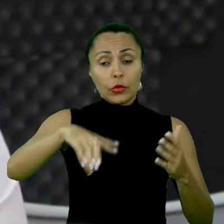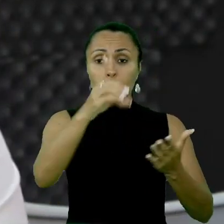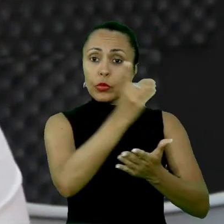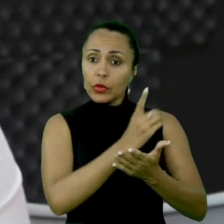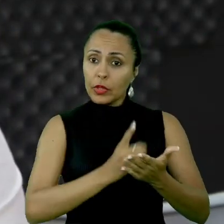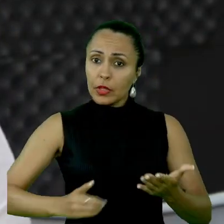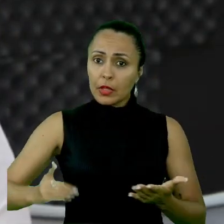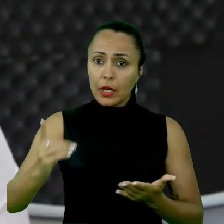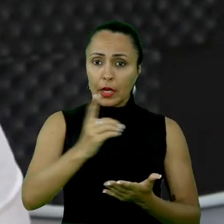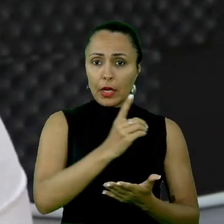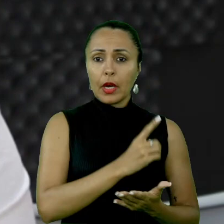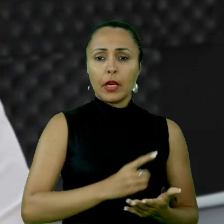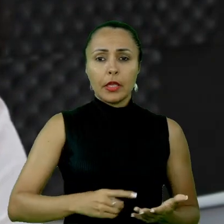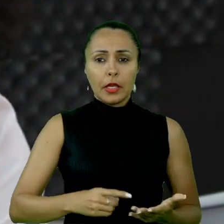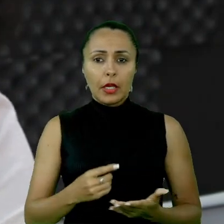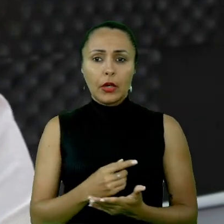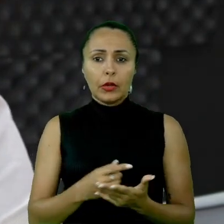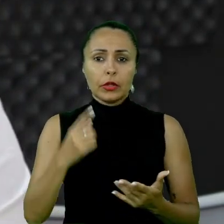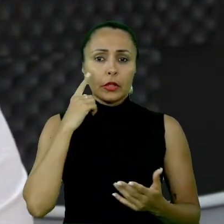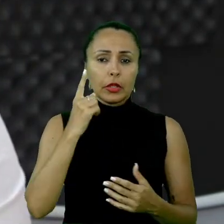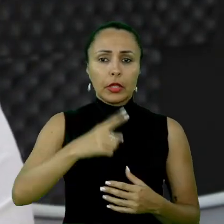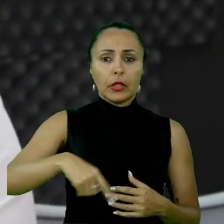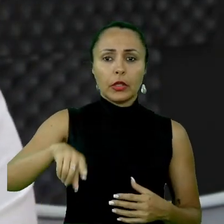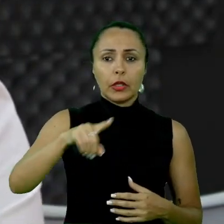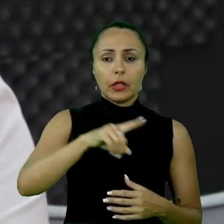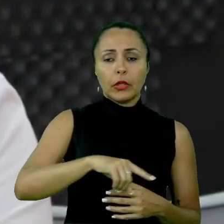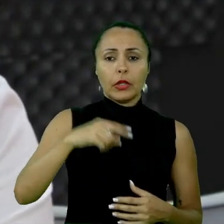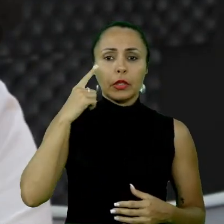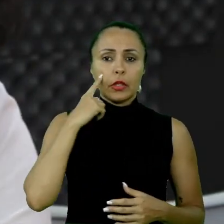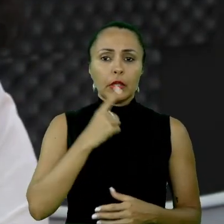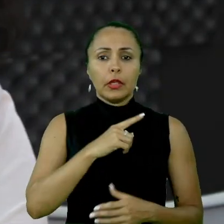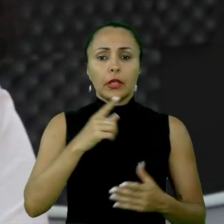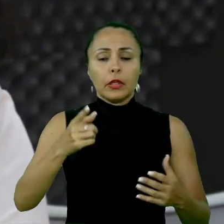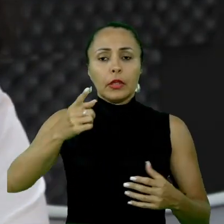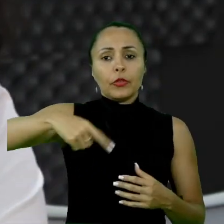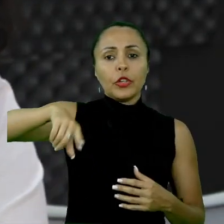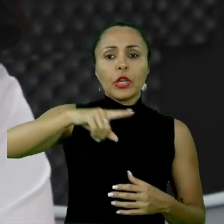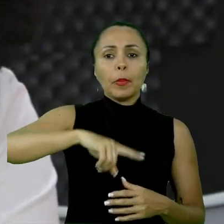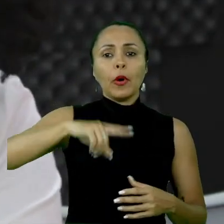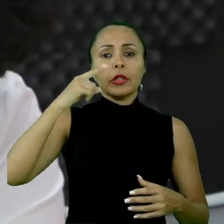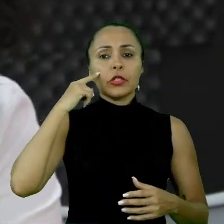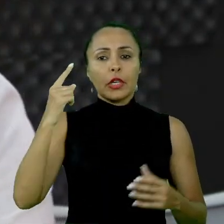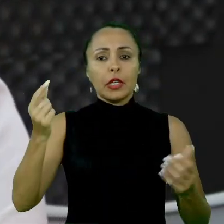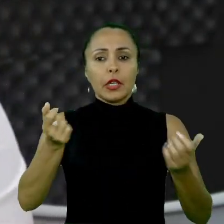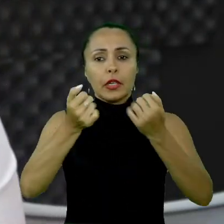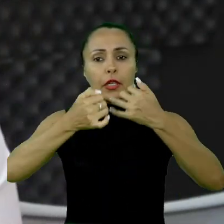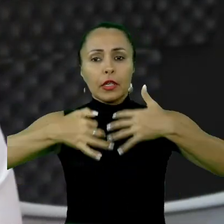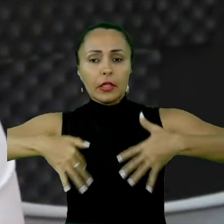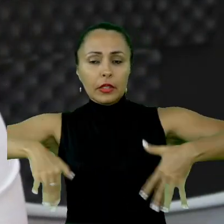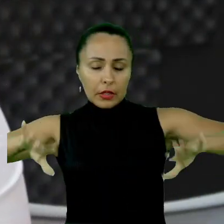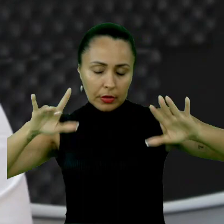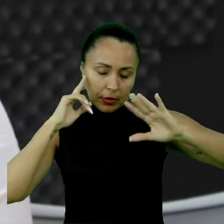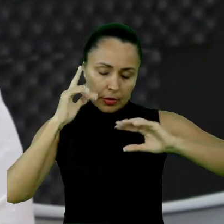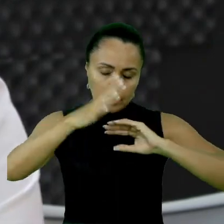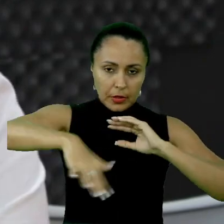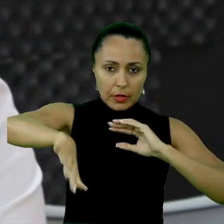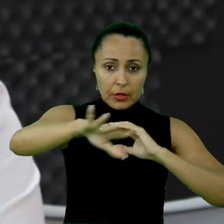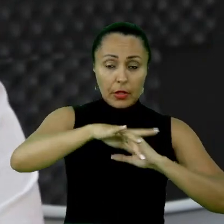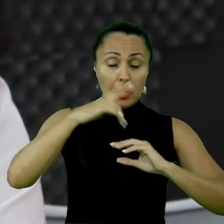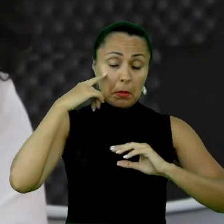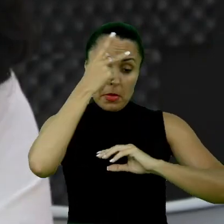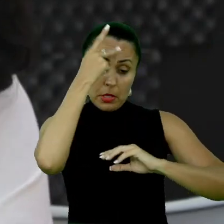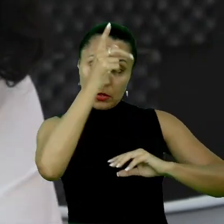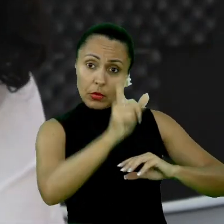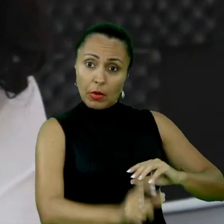a autoralidade, o design autoral, virou sinônimo desse design assinado, produzido por aquela